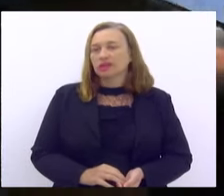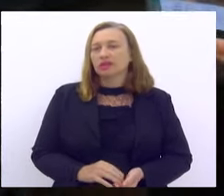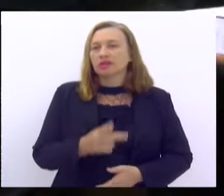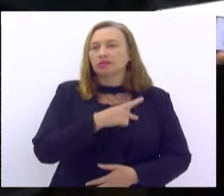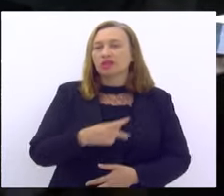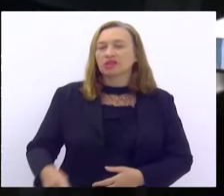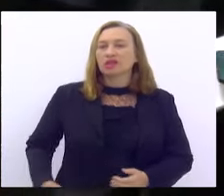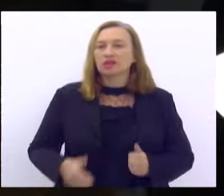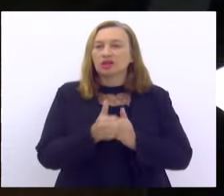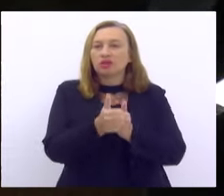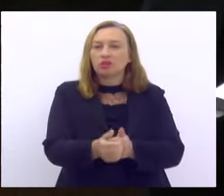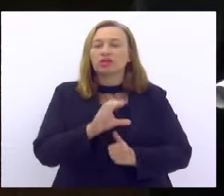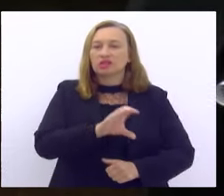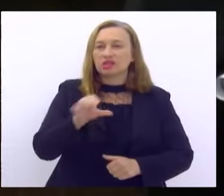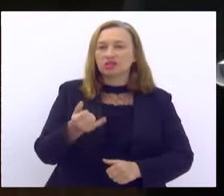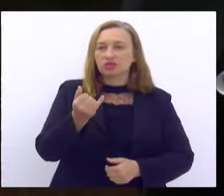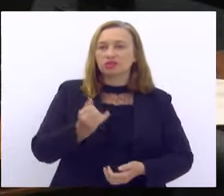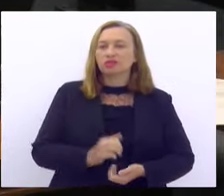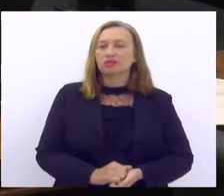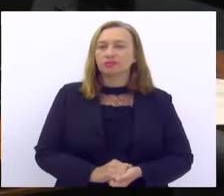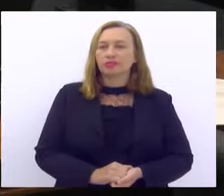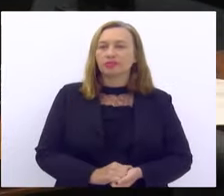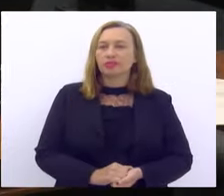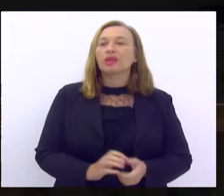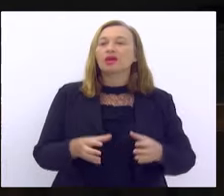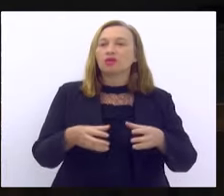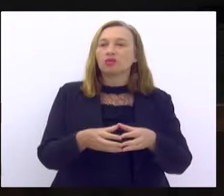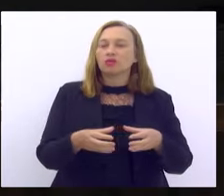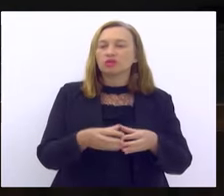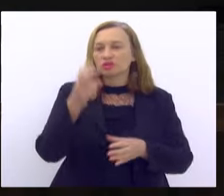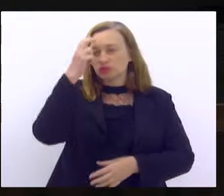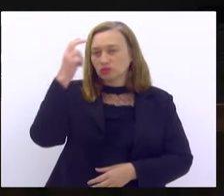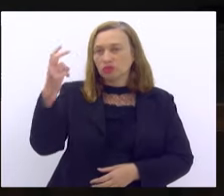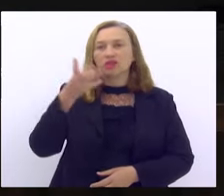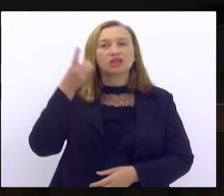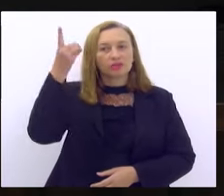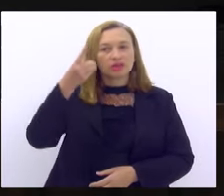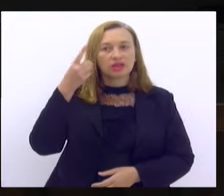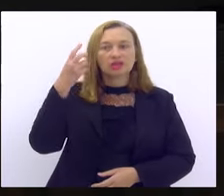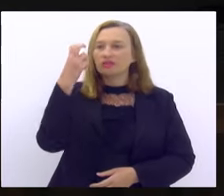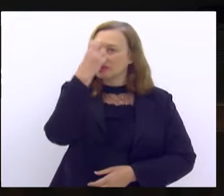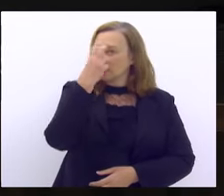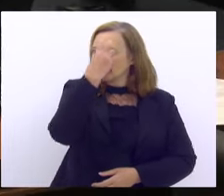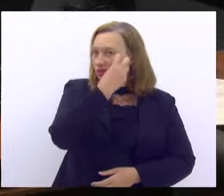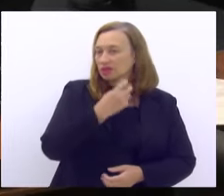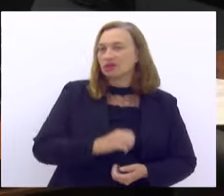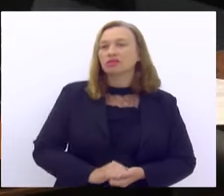Presidente, acompanho o parecer da CCJ. Pela Comissão de Cultura, deputada Verônica Lima.